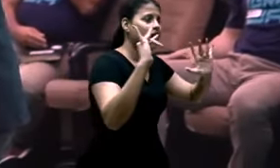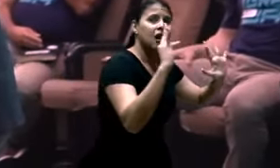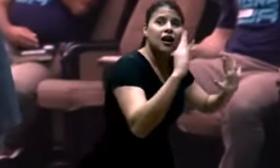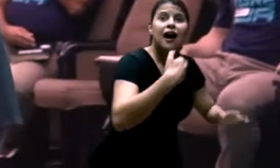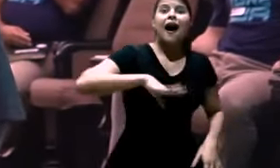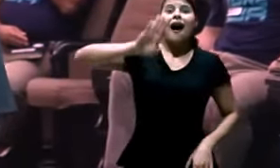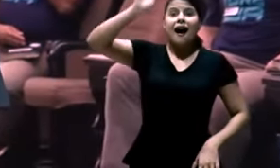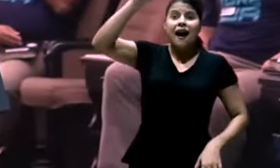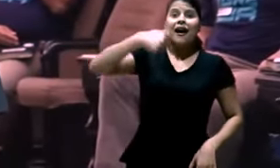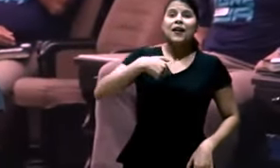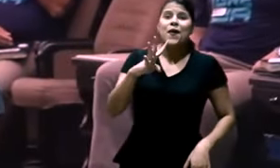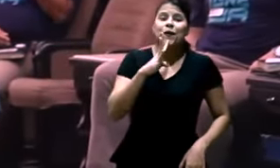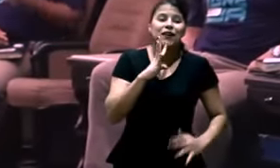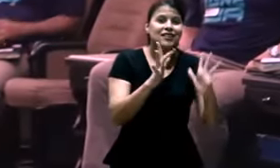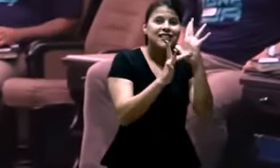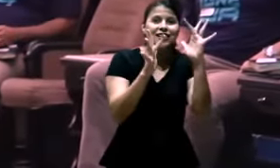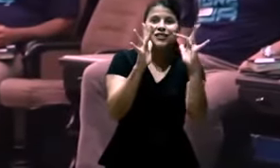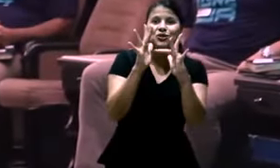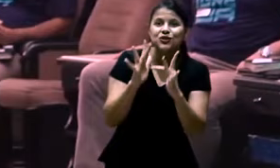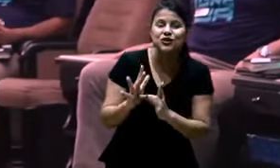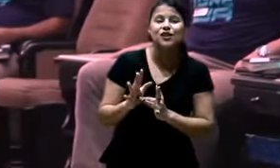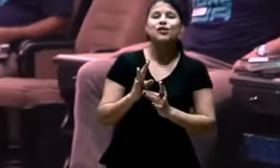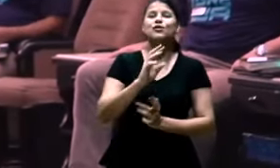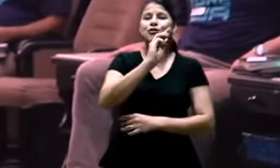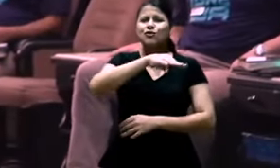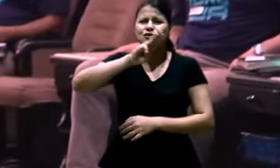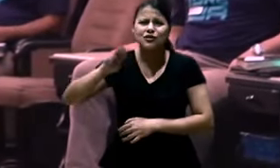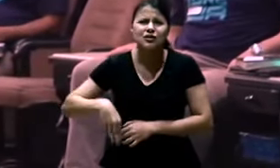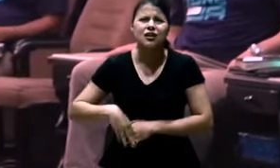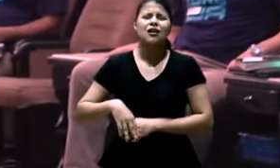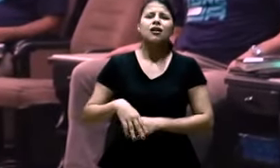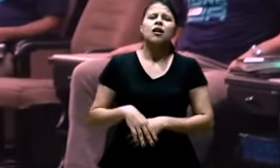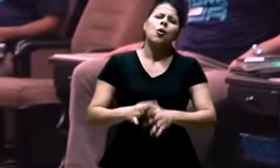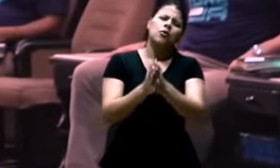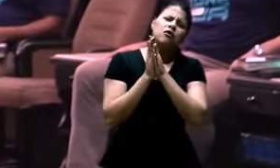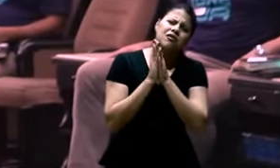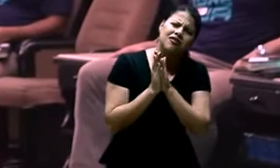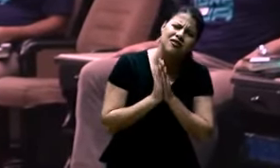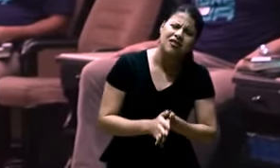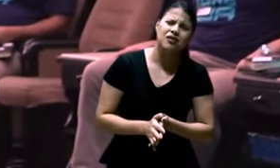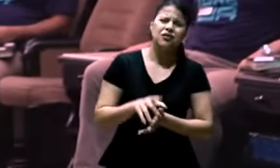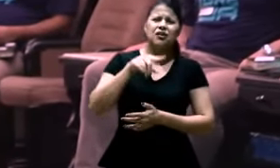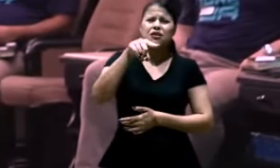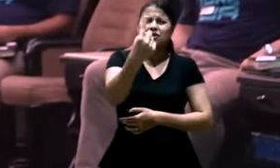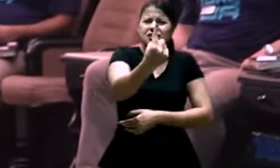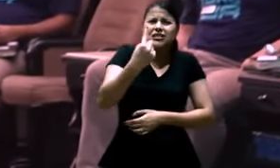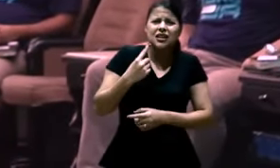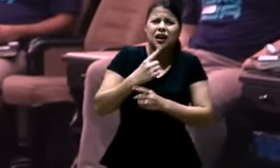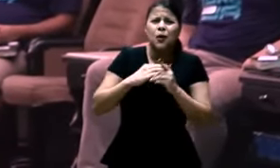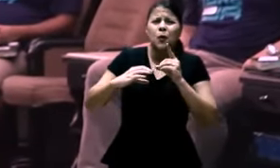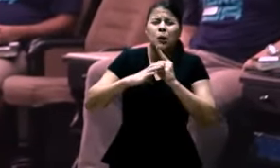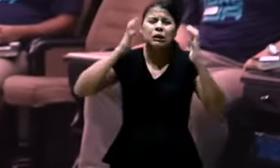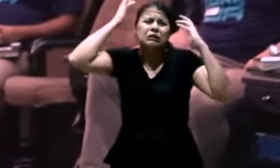a servir e que estão trazendo almas. Deixa de trazer coisas, comece a trazer almas. Você